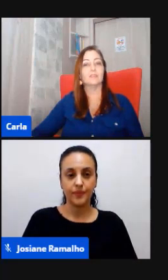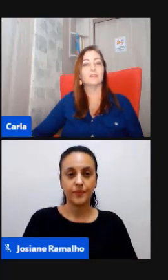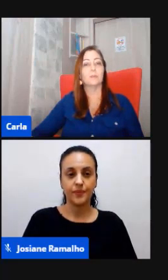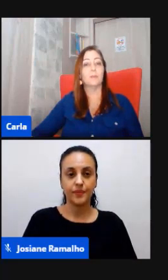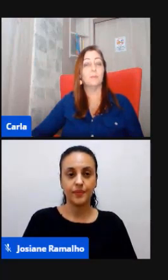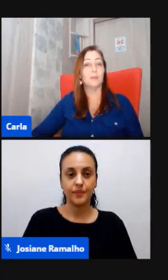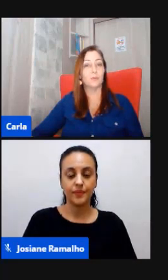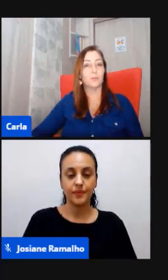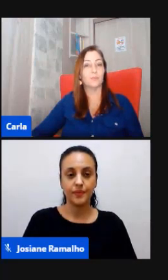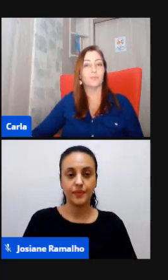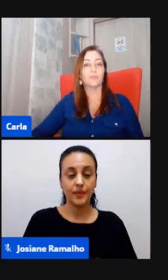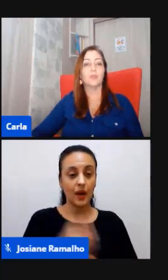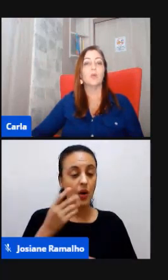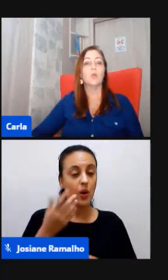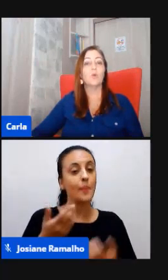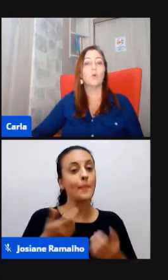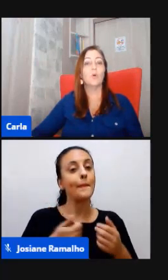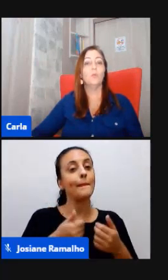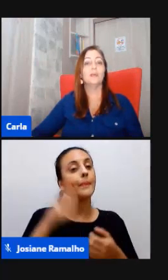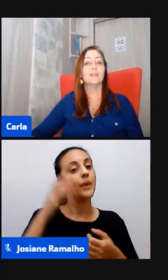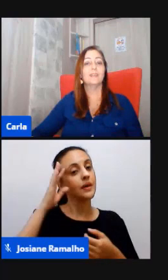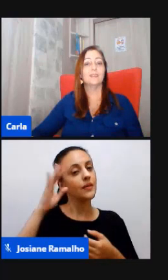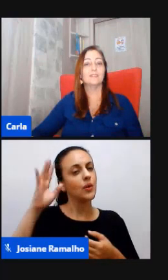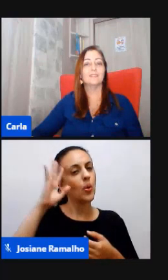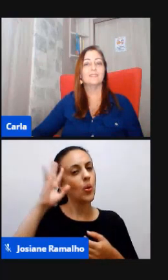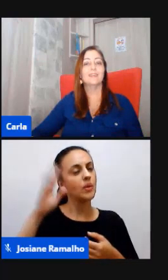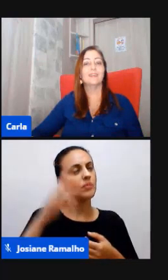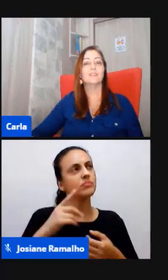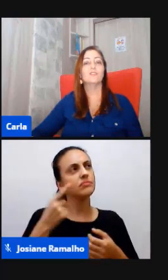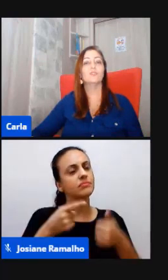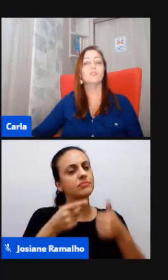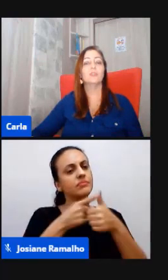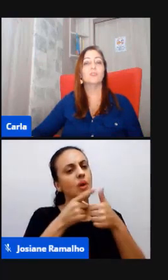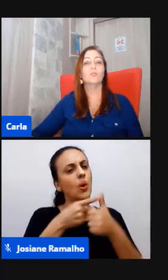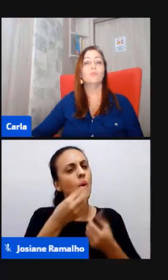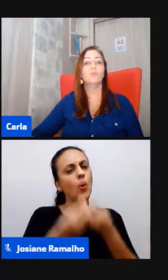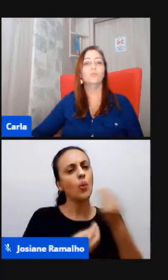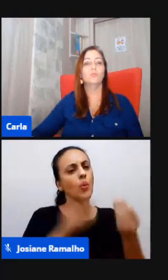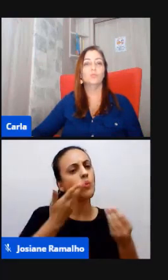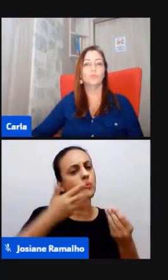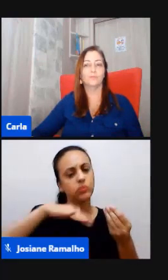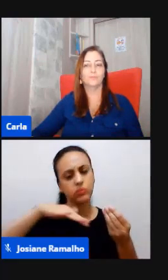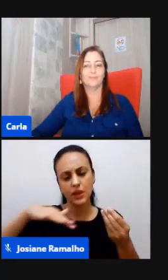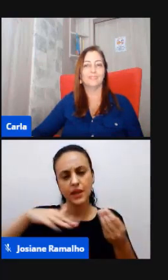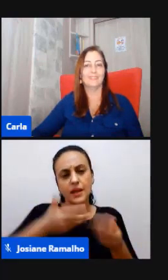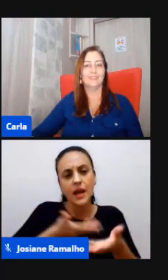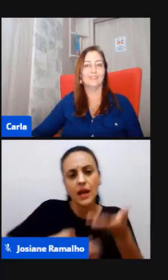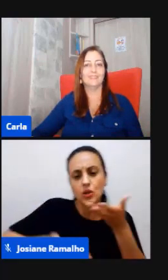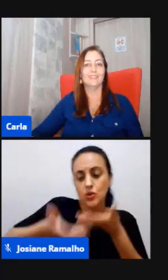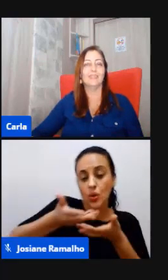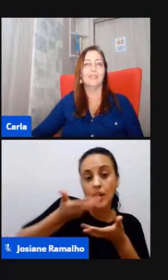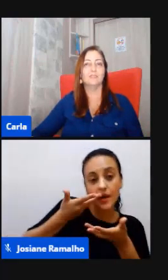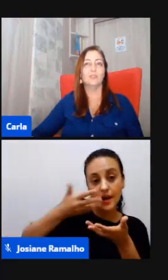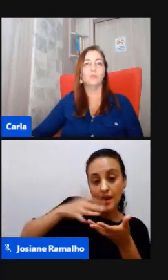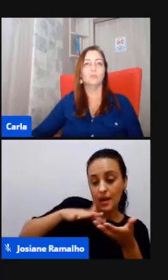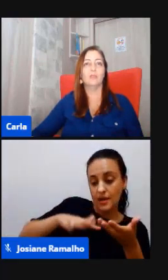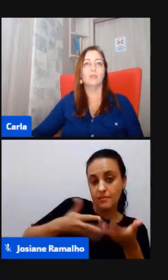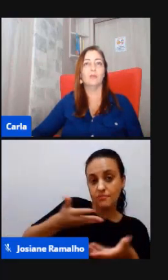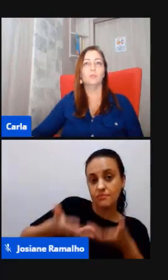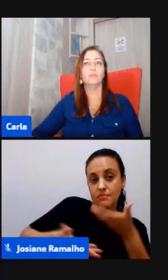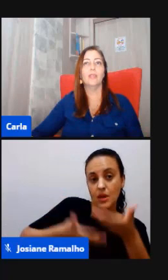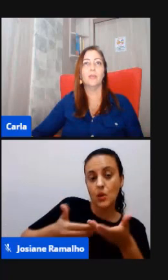reflexões, primeiro, como a criança se relaciona com o mundo, né? Isso